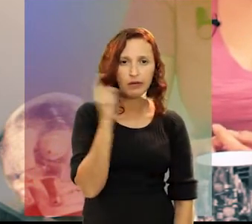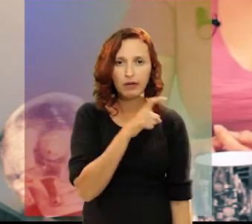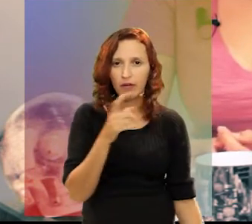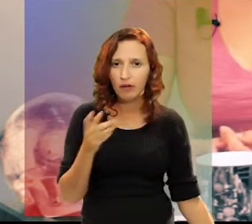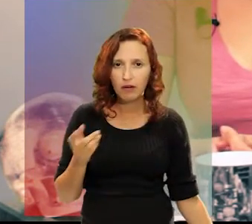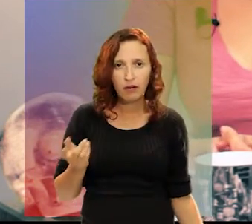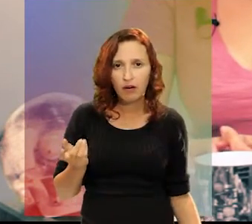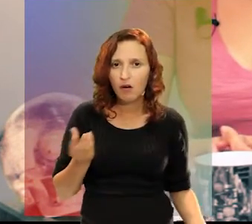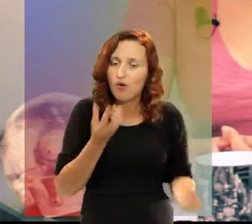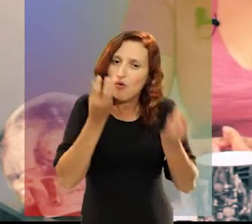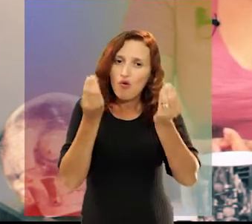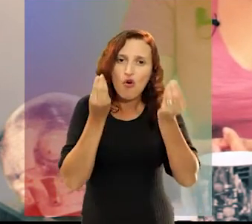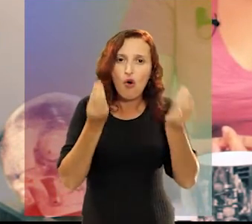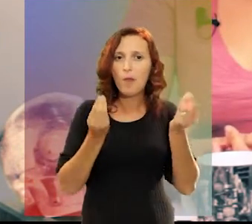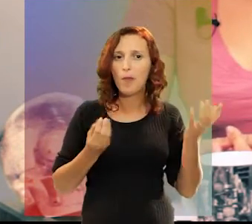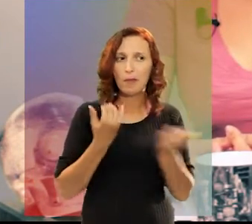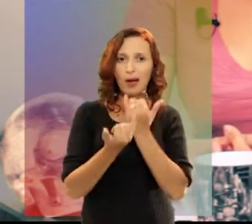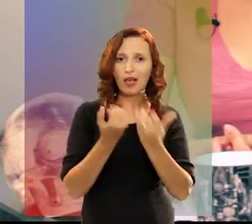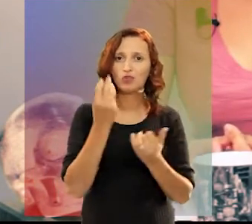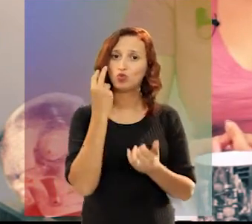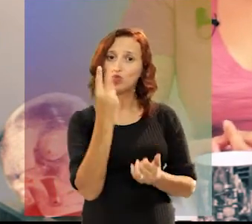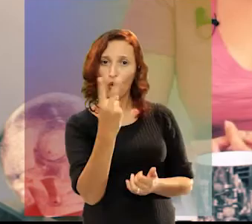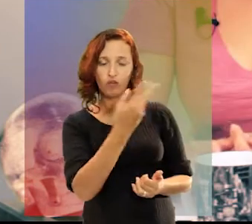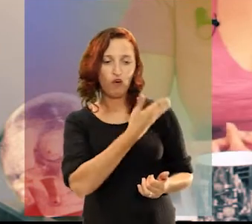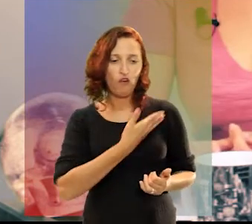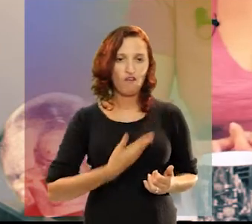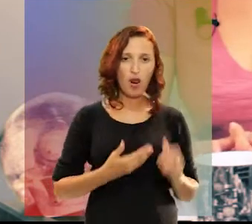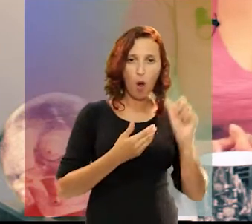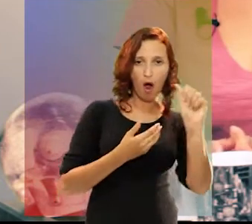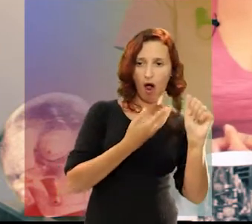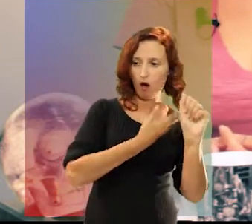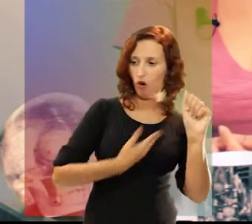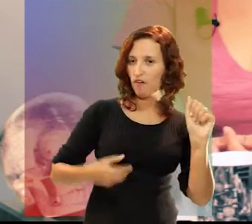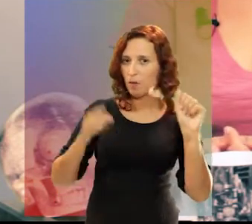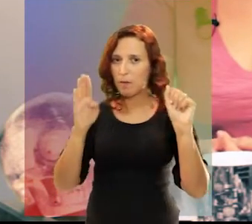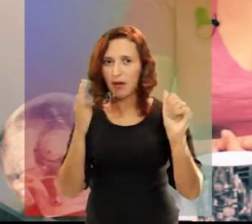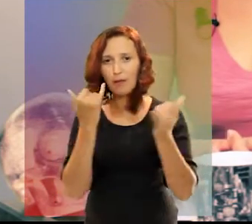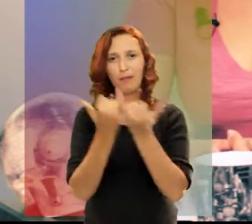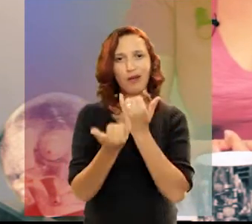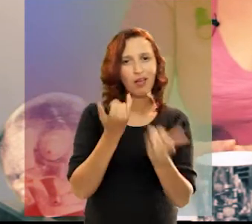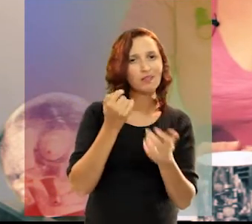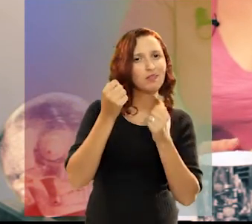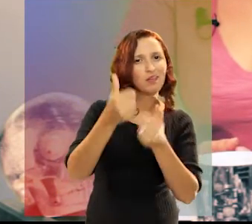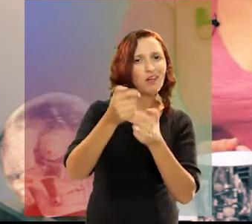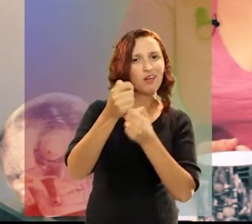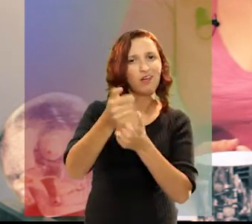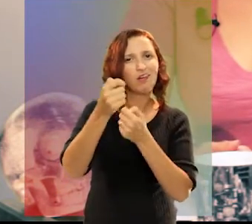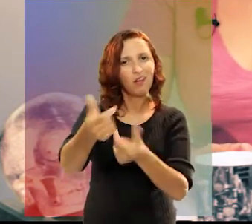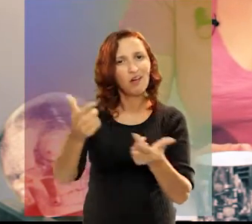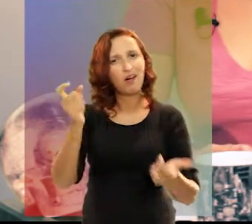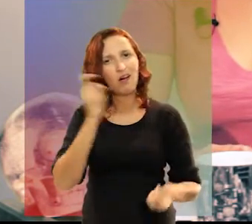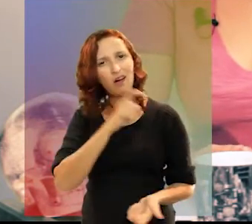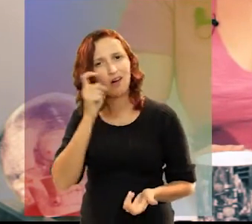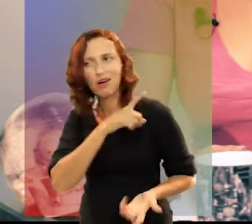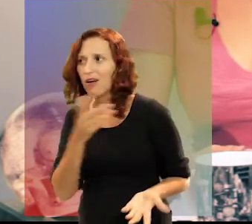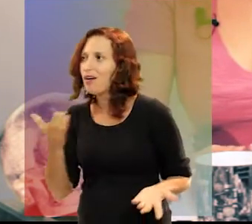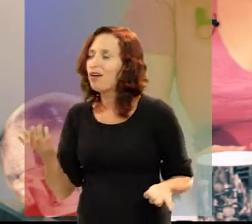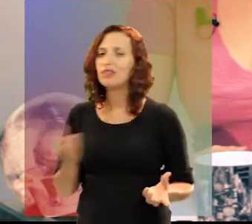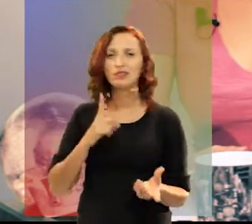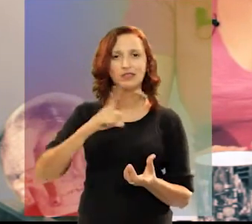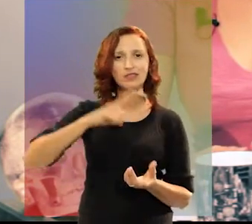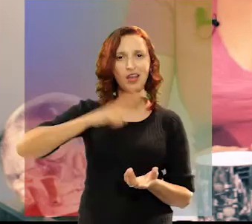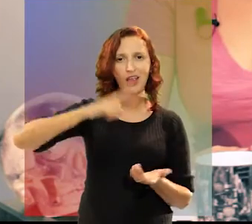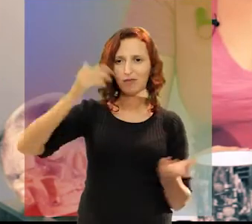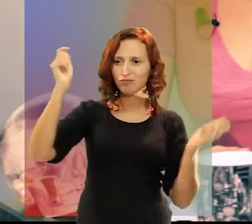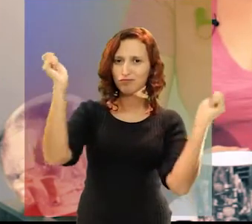disse no vídeo anterior, que é que você tem como se tivessem dois governos. E esse artifício é falacioso para poder justamente maquiar de que